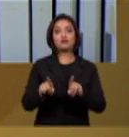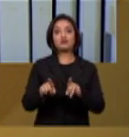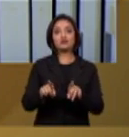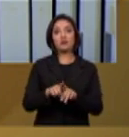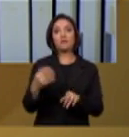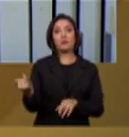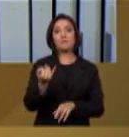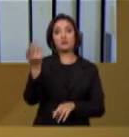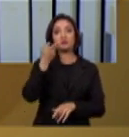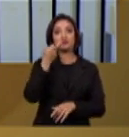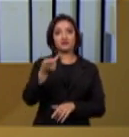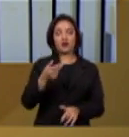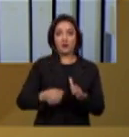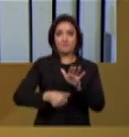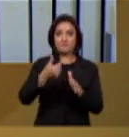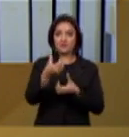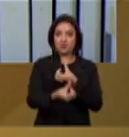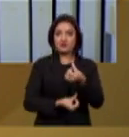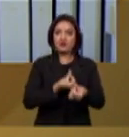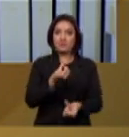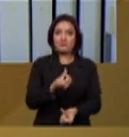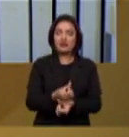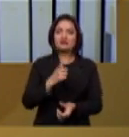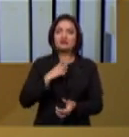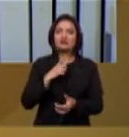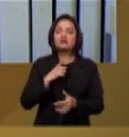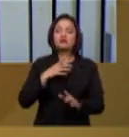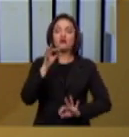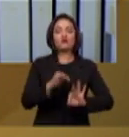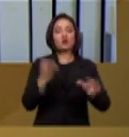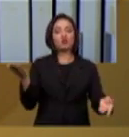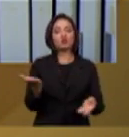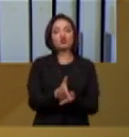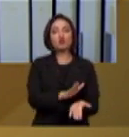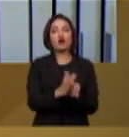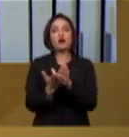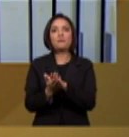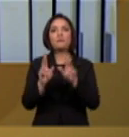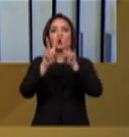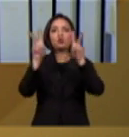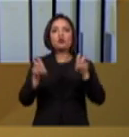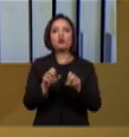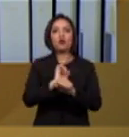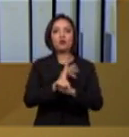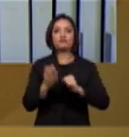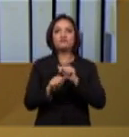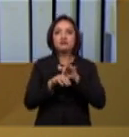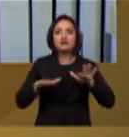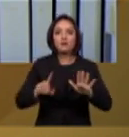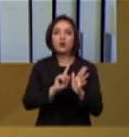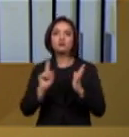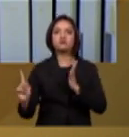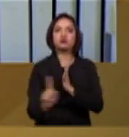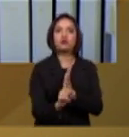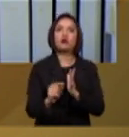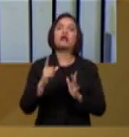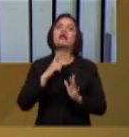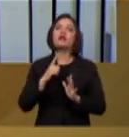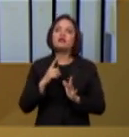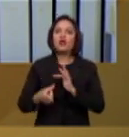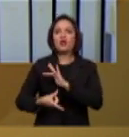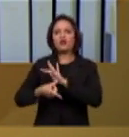semestre, priorizamos o julgamento das questões relacionadas à pandemia. Foi criado um sistema de triagem dos